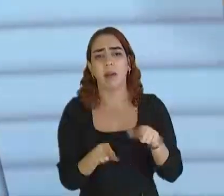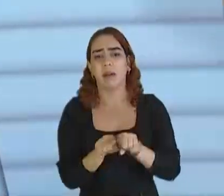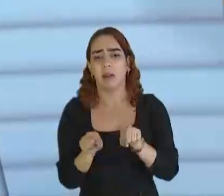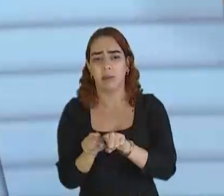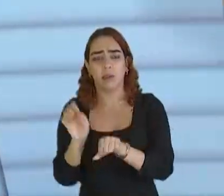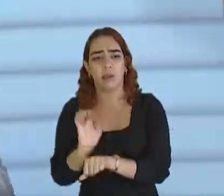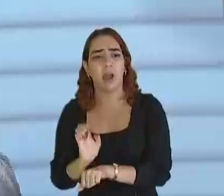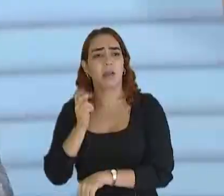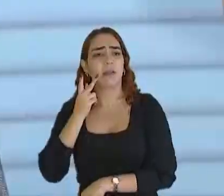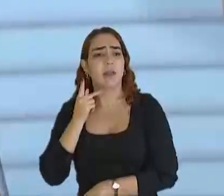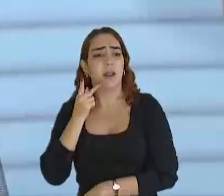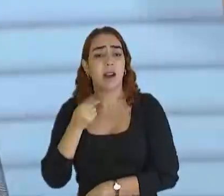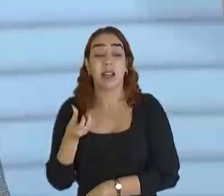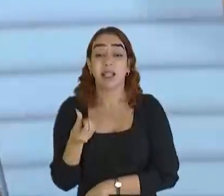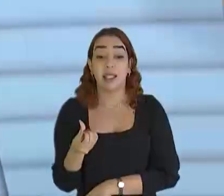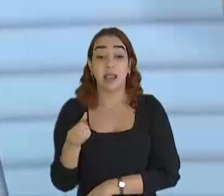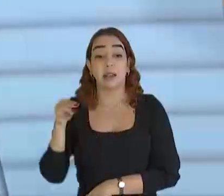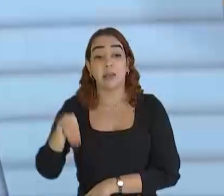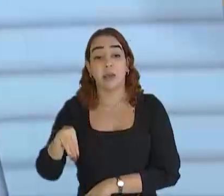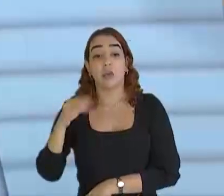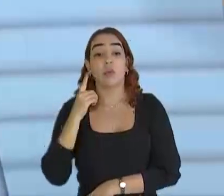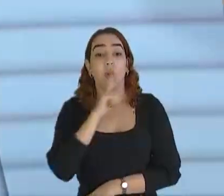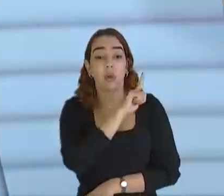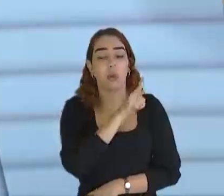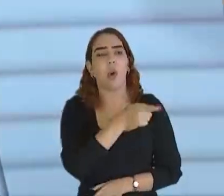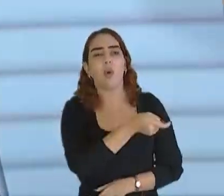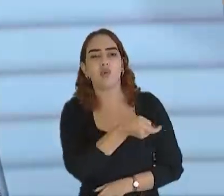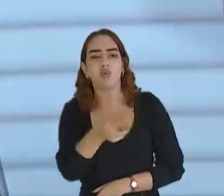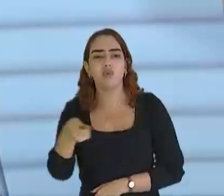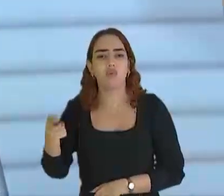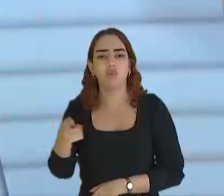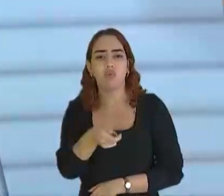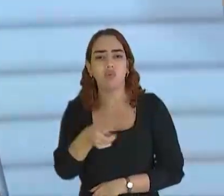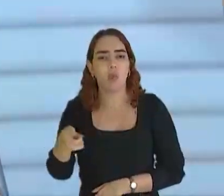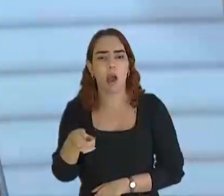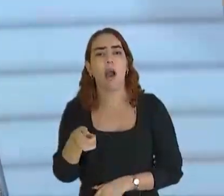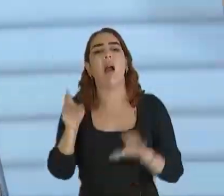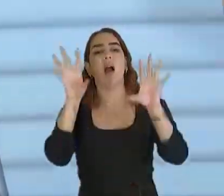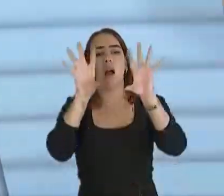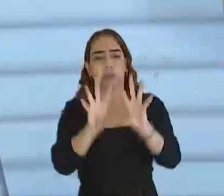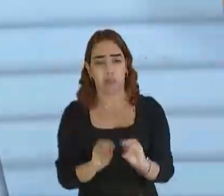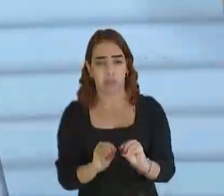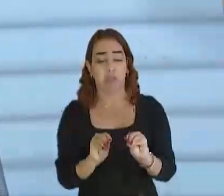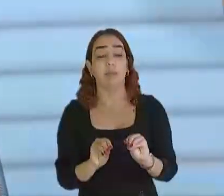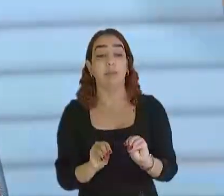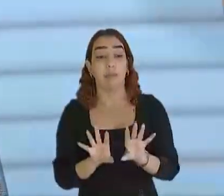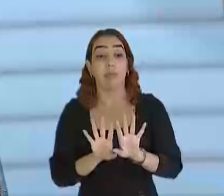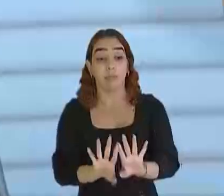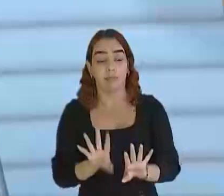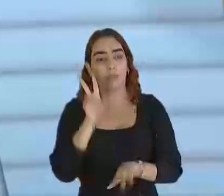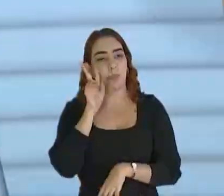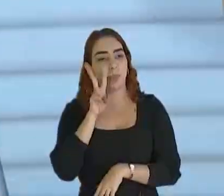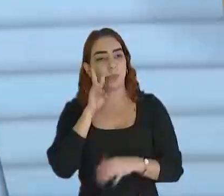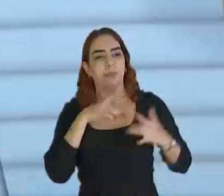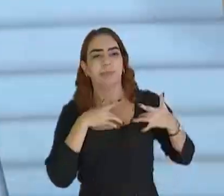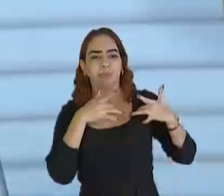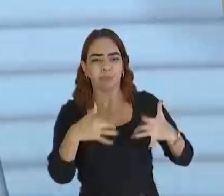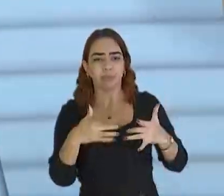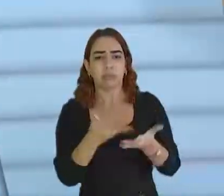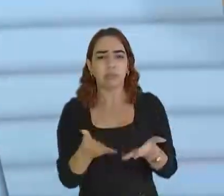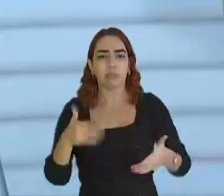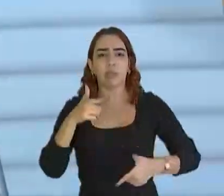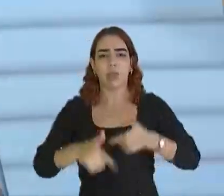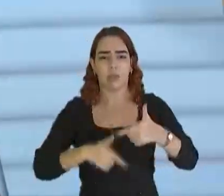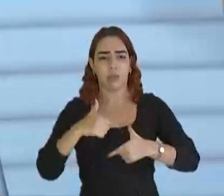5 e 6 minutos conseguiram controlar a situação. Pronta ação dos bombeiros. Mas eu quero me solidarizar, né, assim, com todos os servidores da casa.